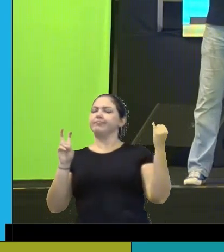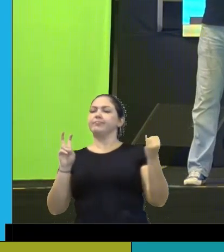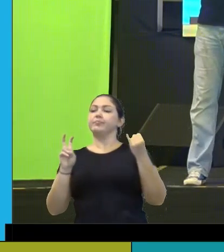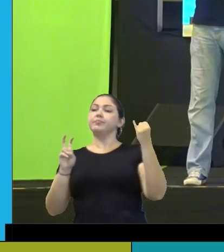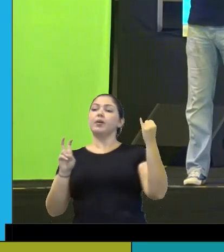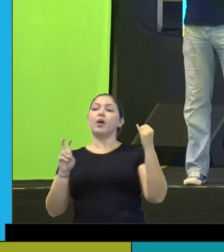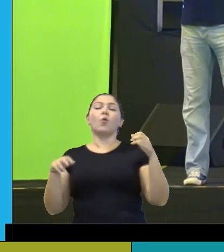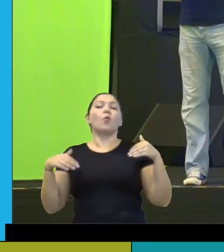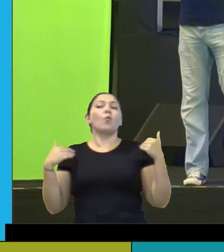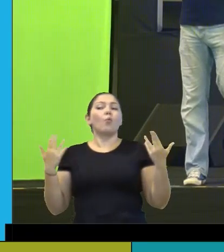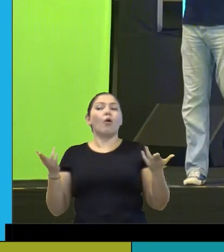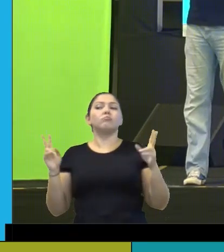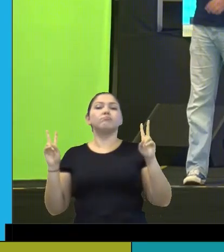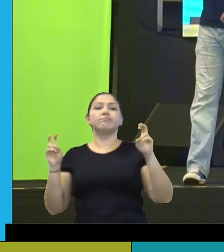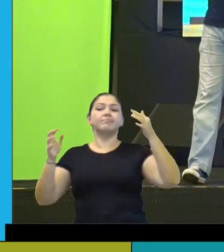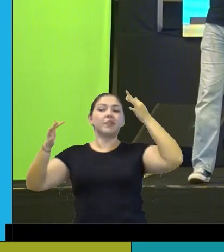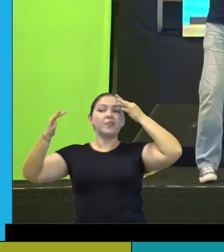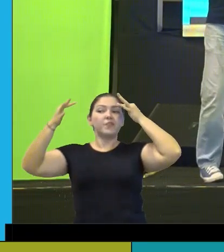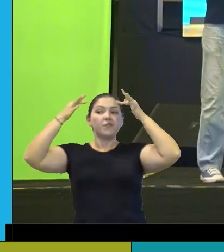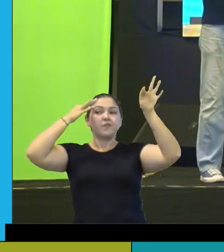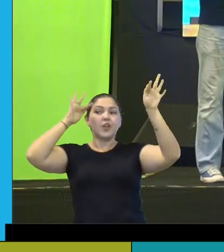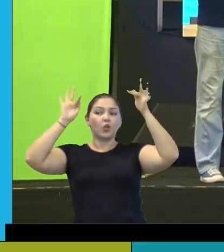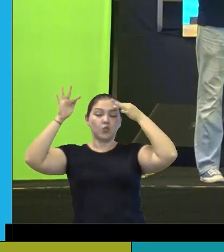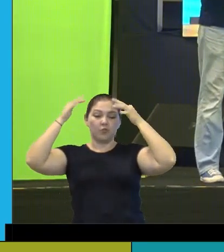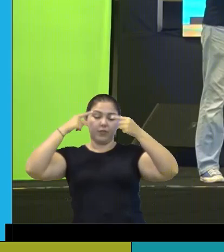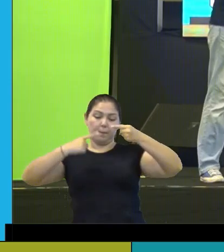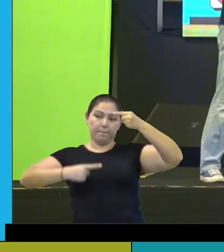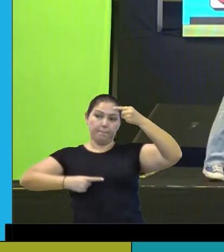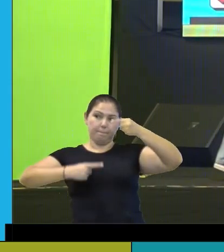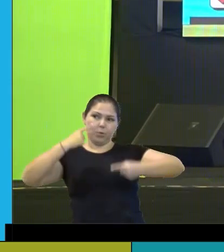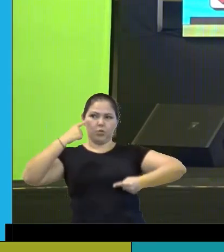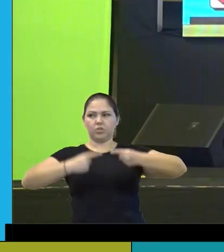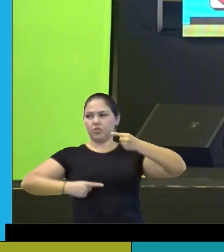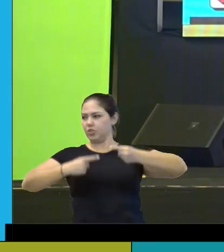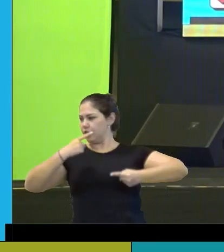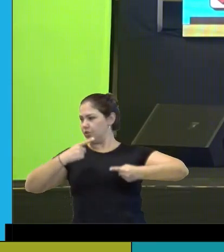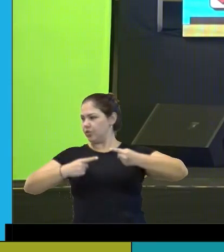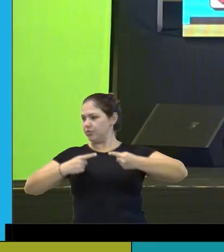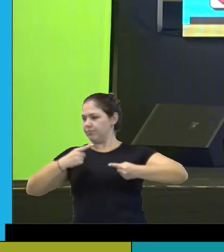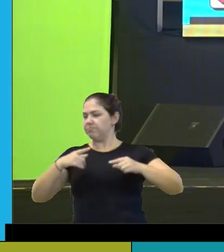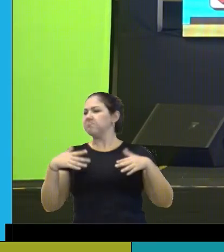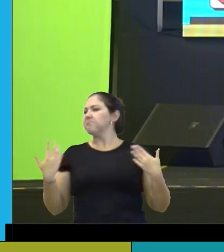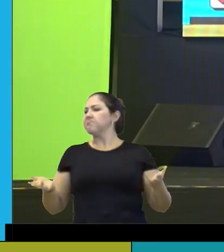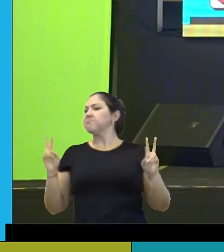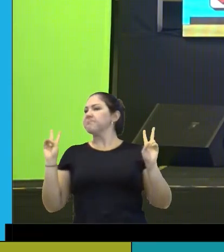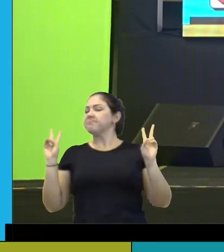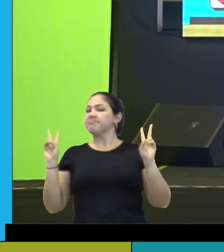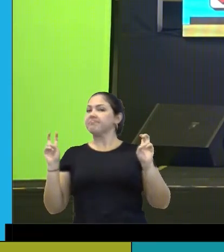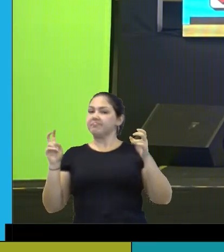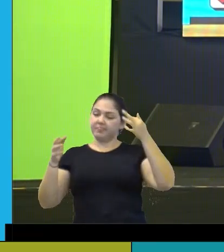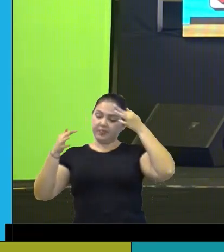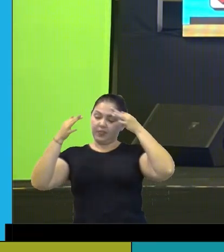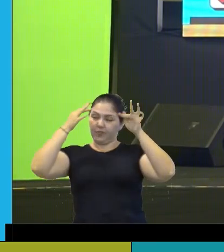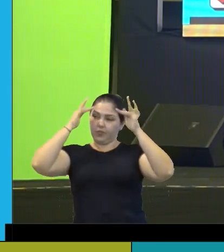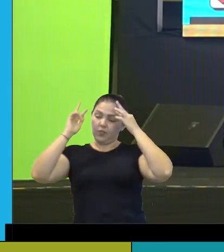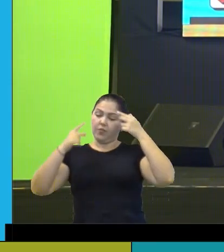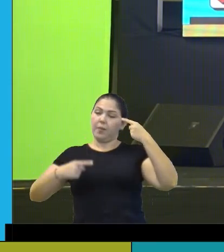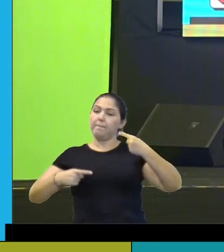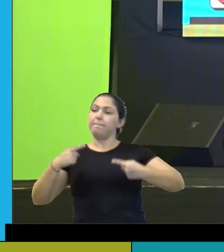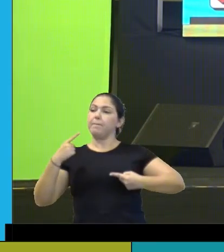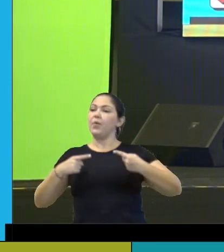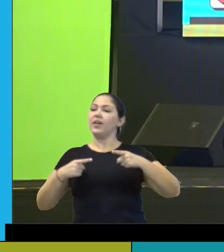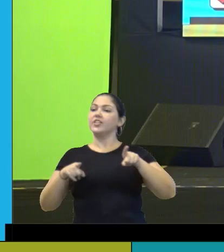sem dúvida algum o tema da filosofia política. Falar sobre filosofia política é também falar